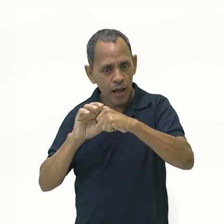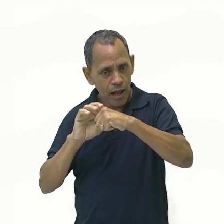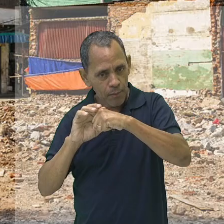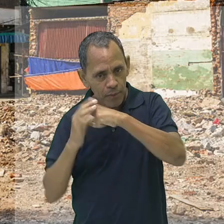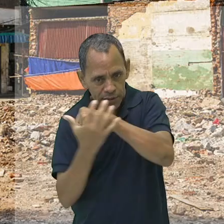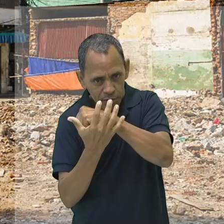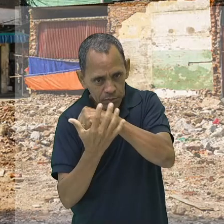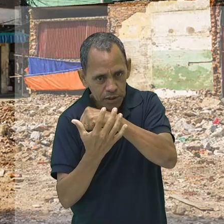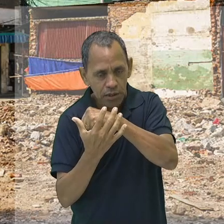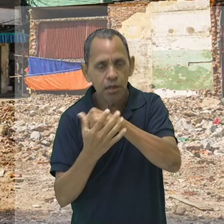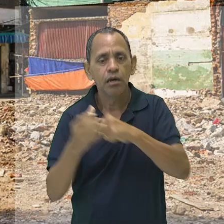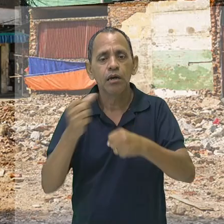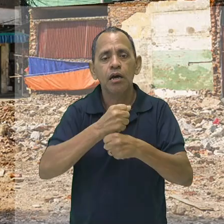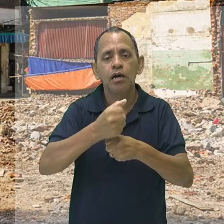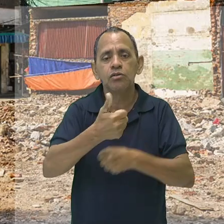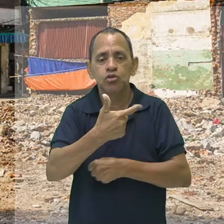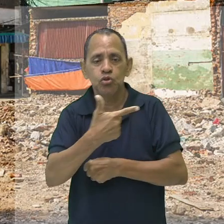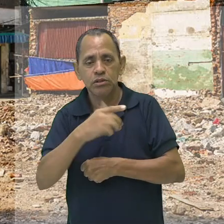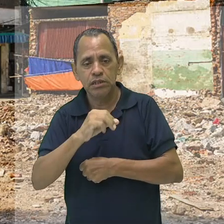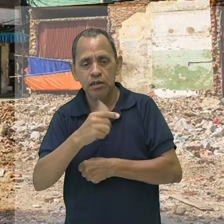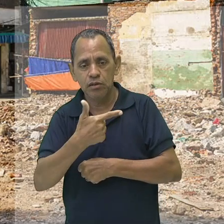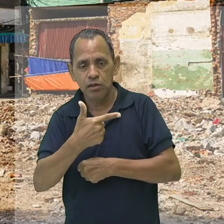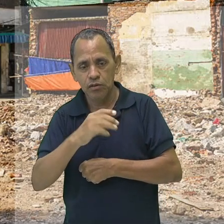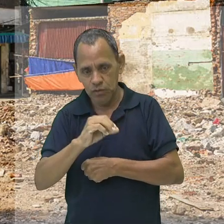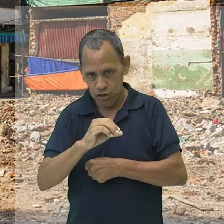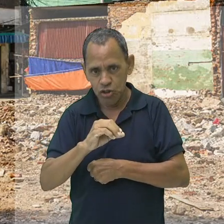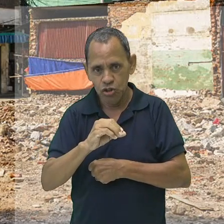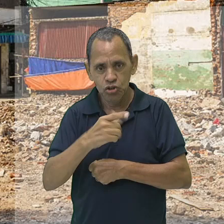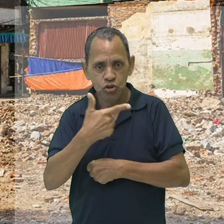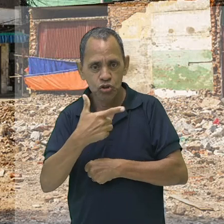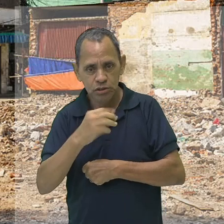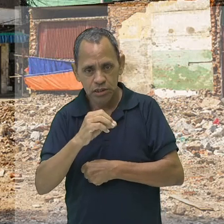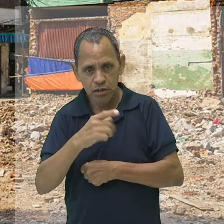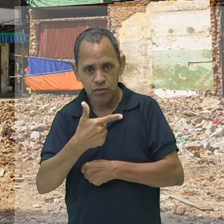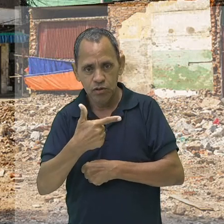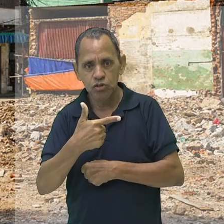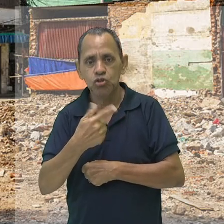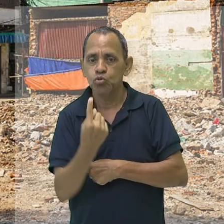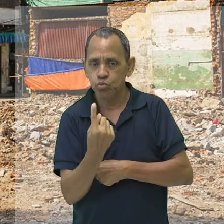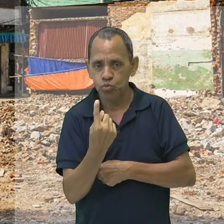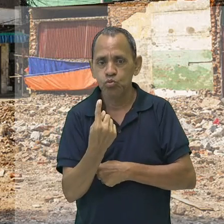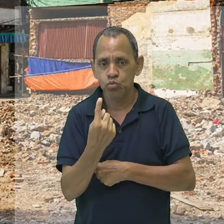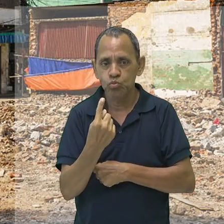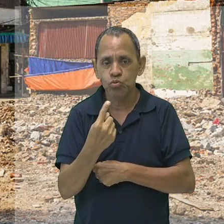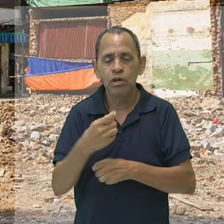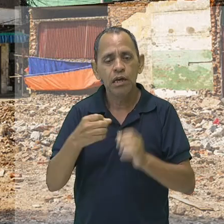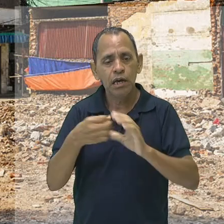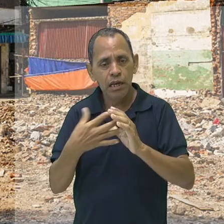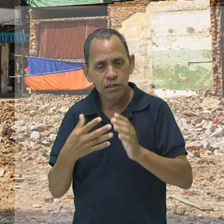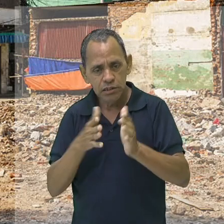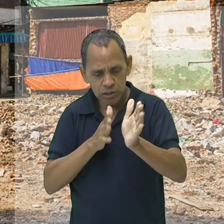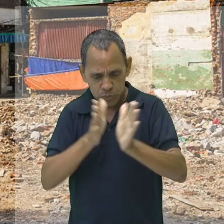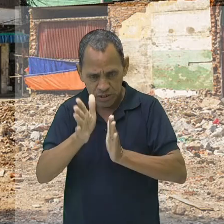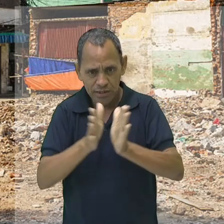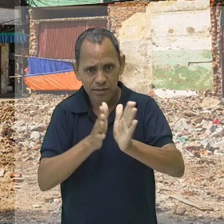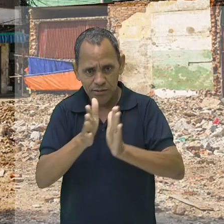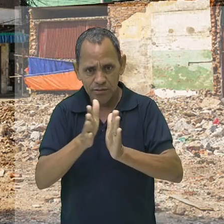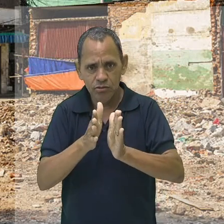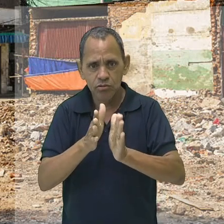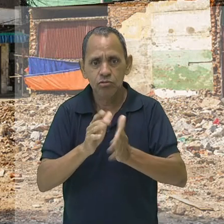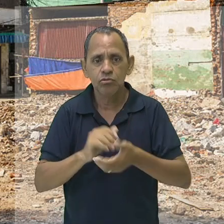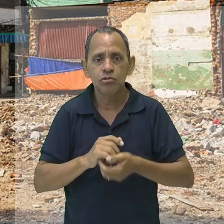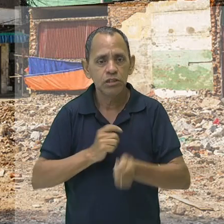que aconteceu em 2020, 2021, né, e também as características da população naquele período, as